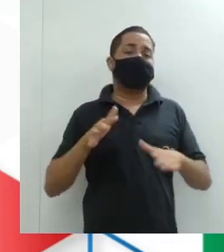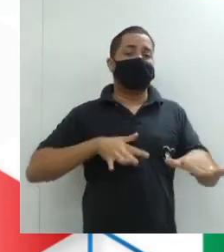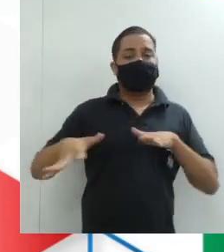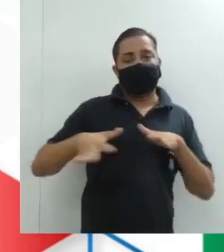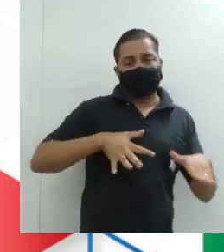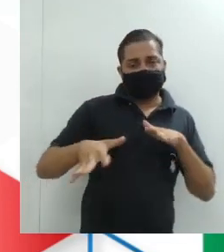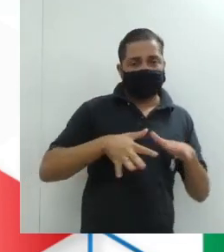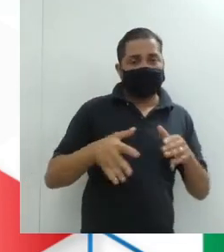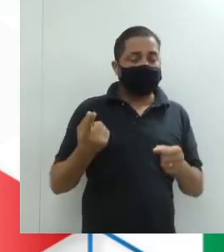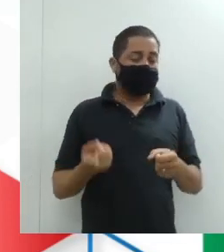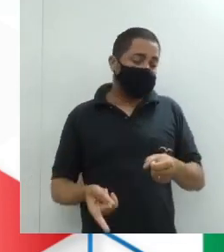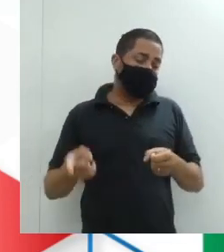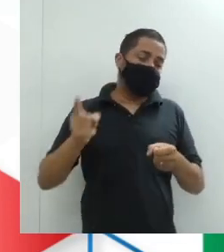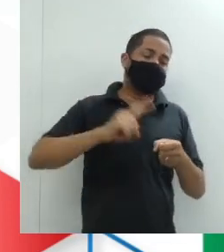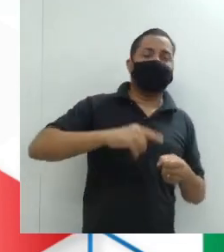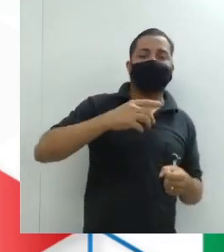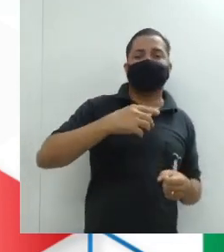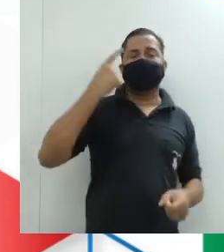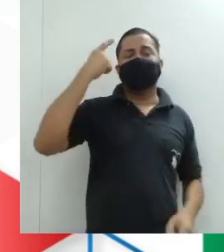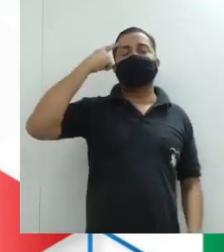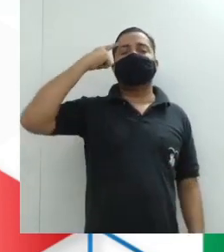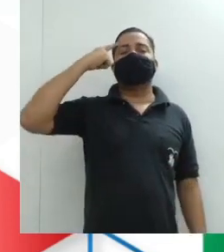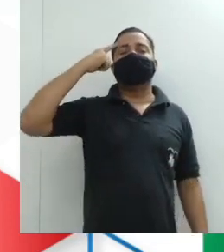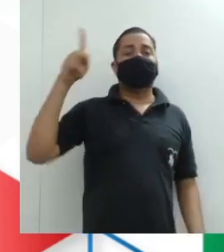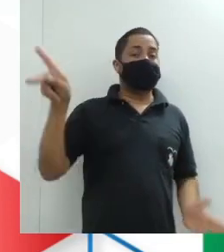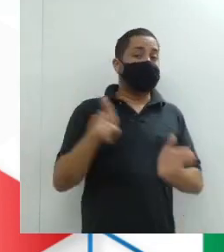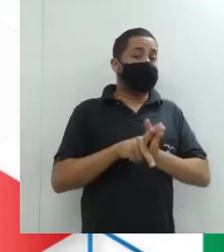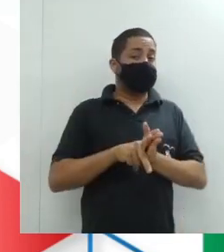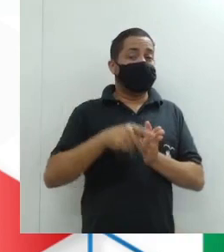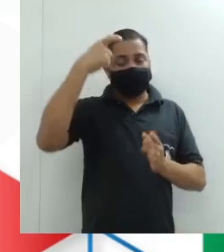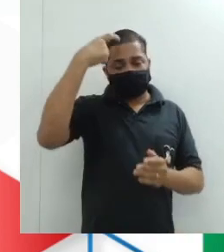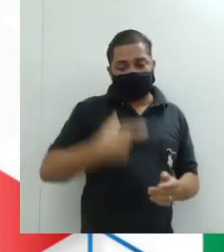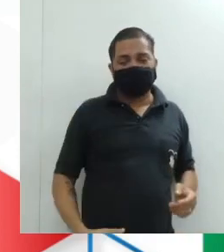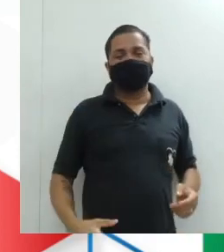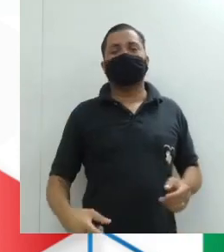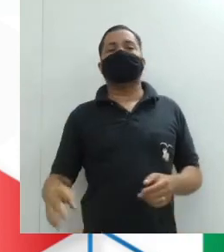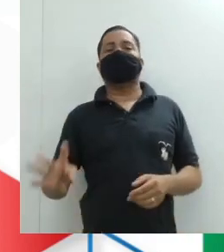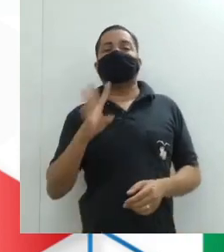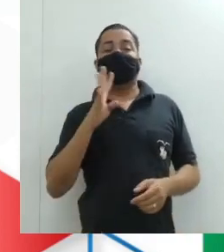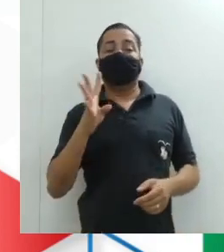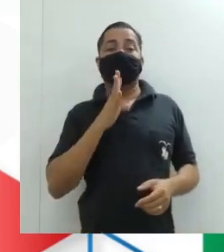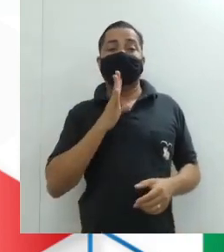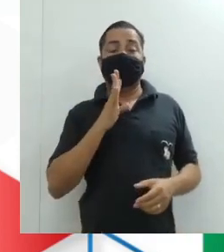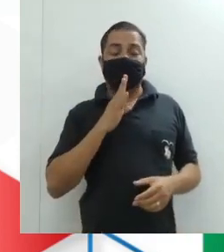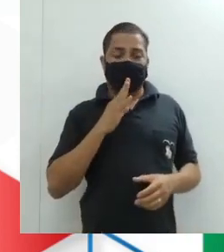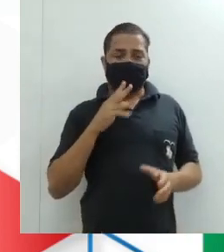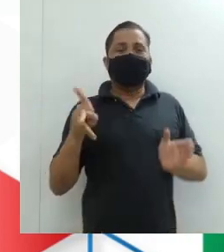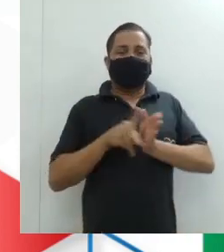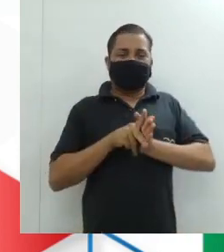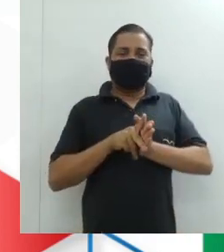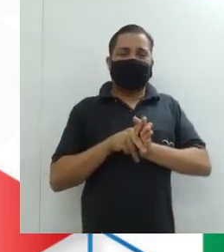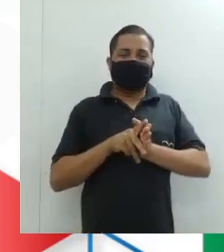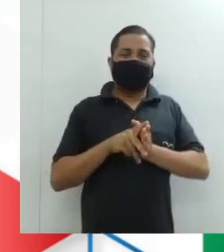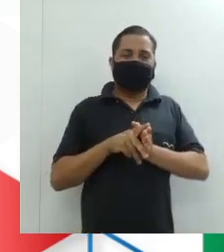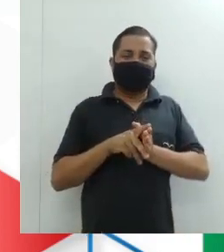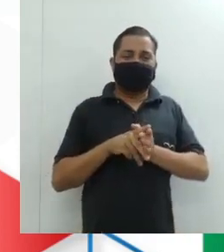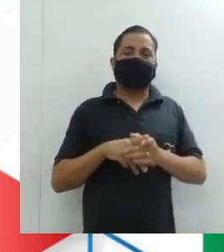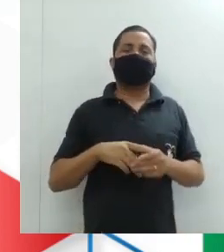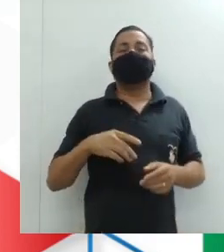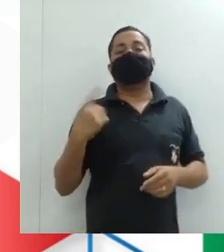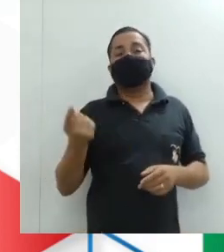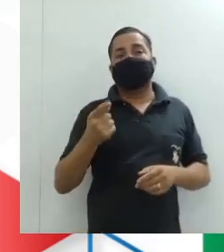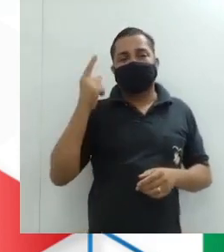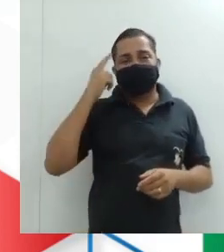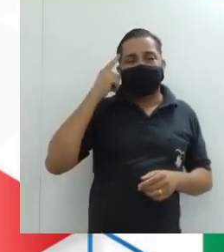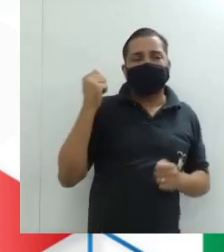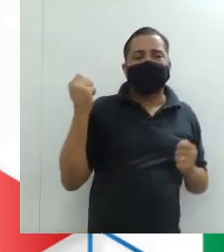movimento de volta do pensamento sobre si mesmo, para conhecer-se a si mesmo, para indagar como é possível